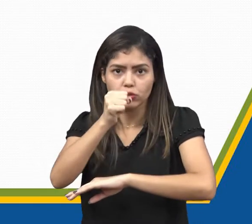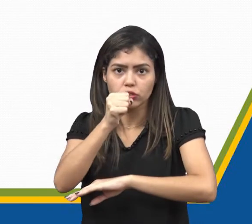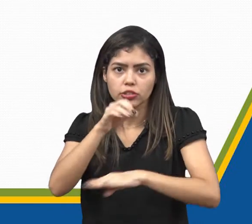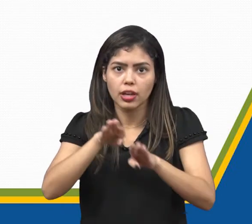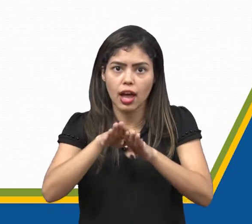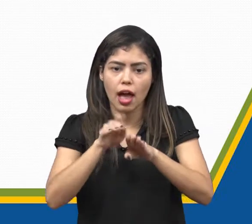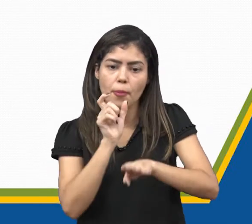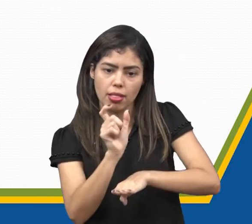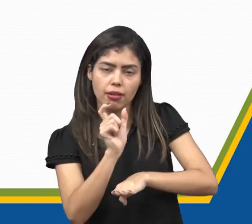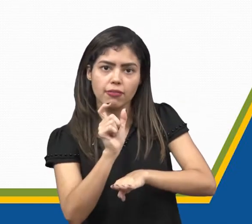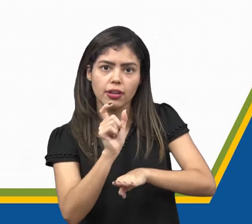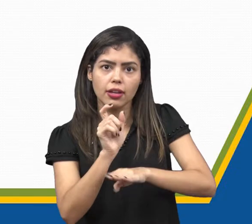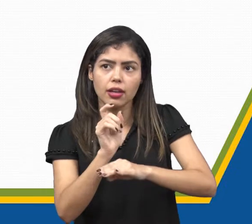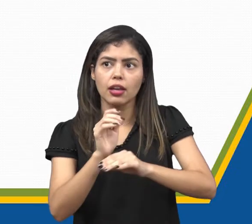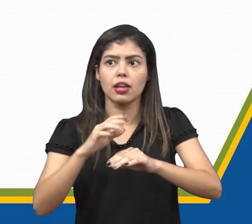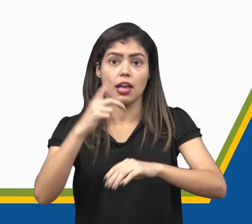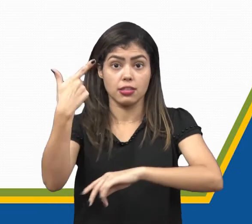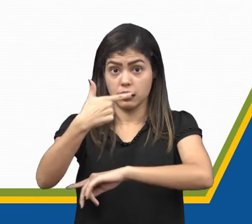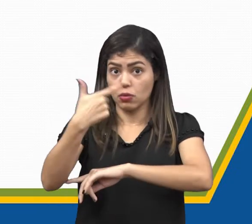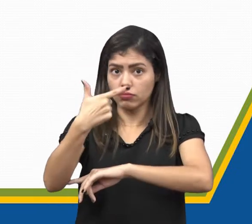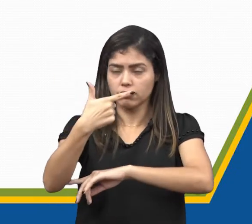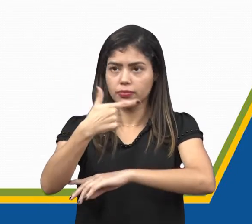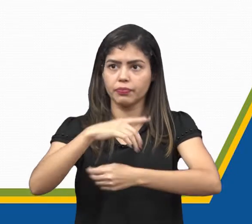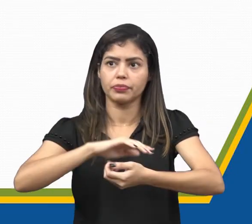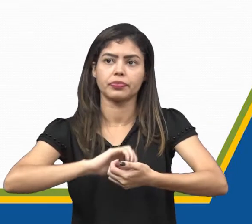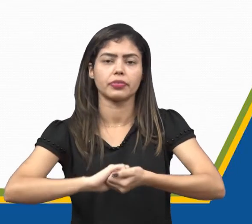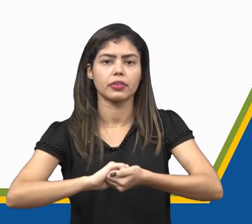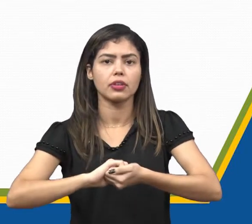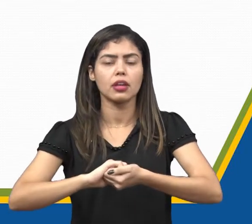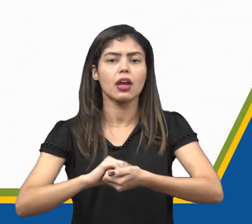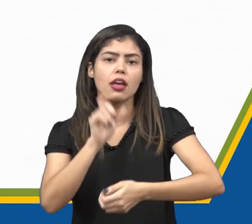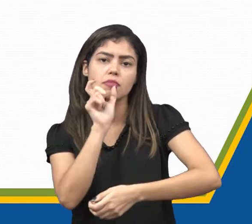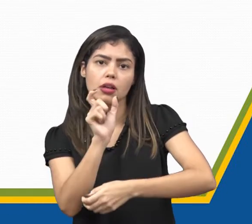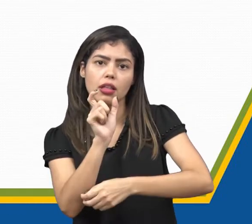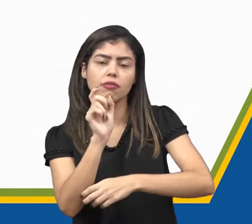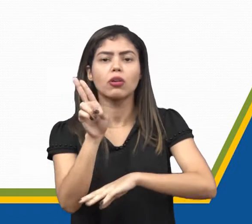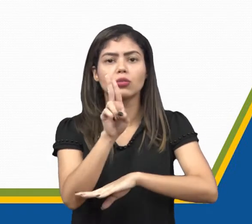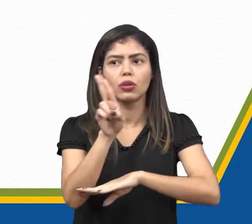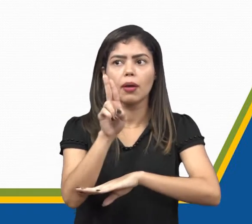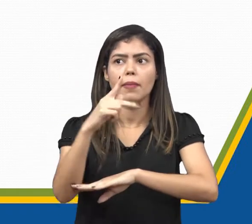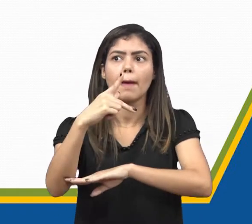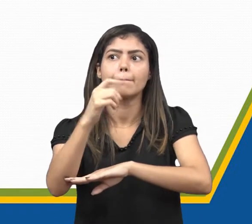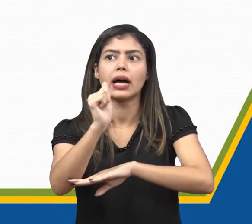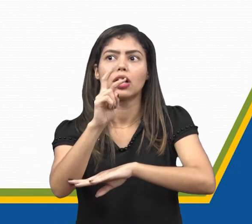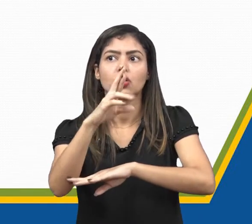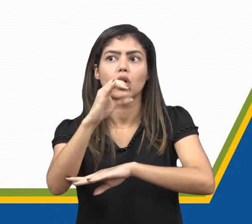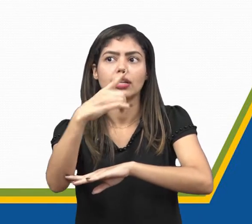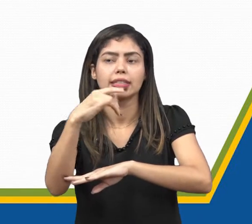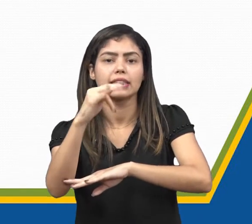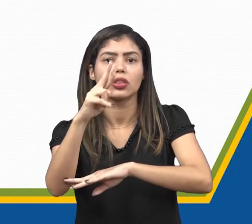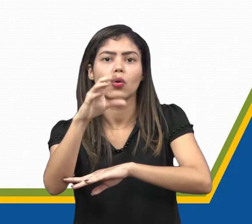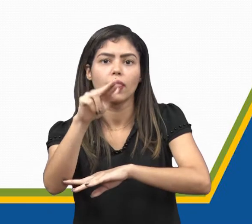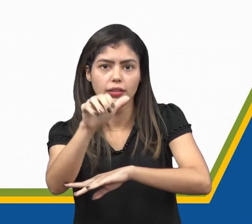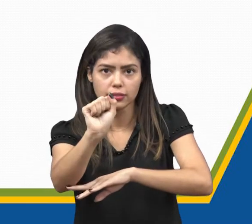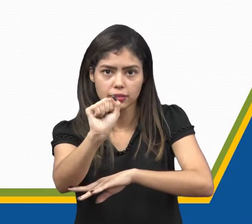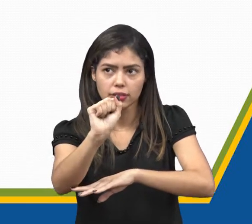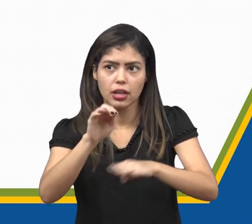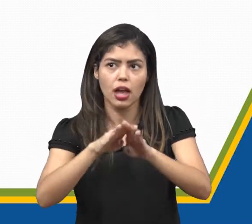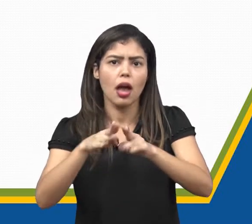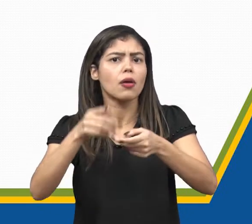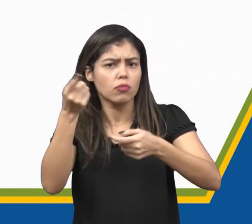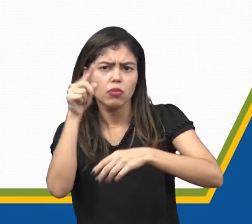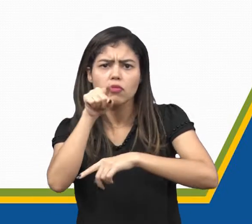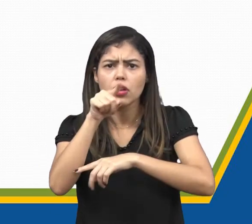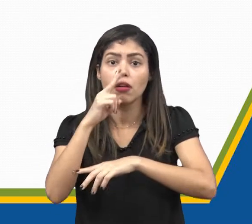forte como sendo a sua segunda sílaba. Então, essas palavras nós chamamos de paroxítonas. Portanto, como você pode